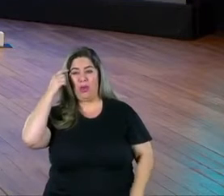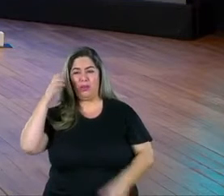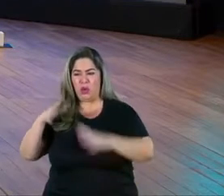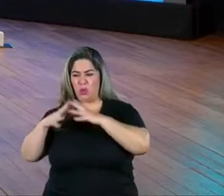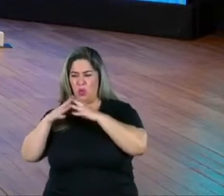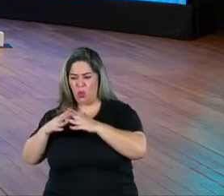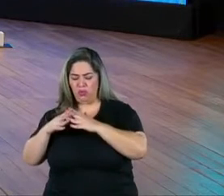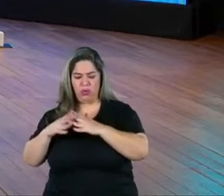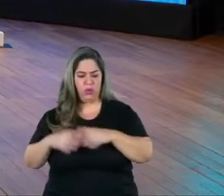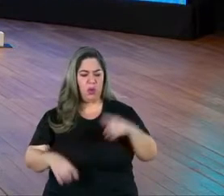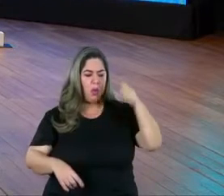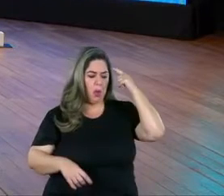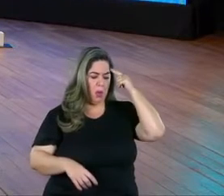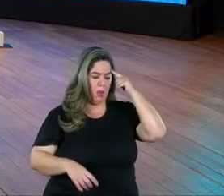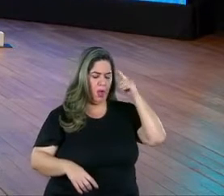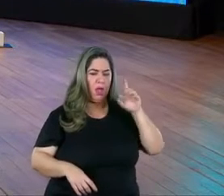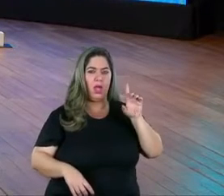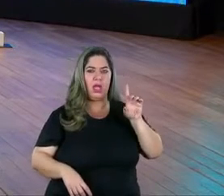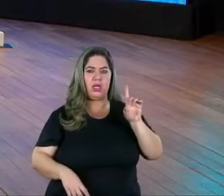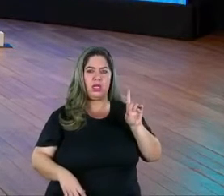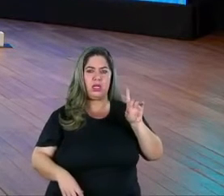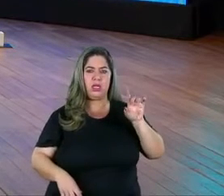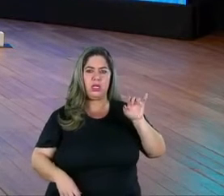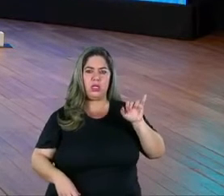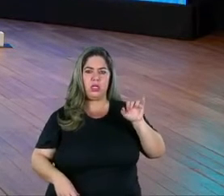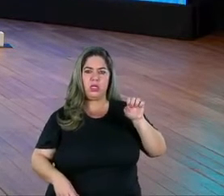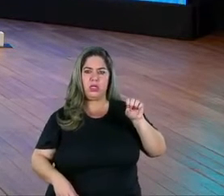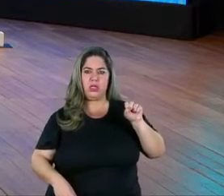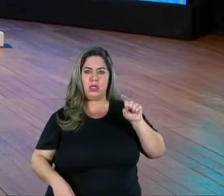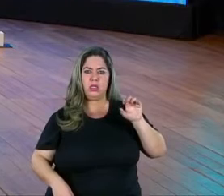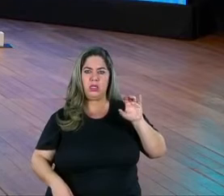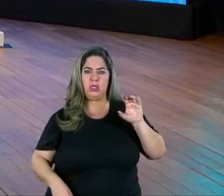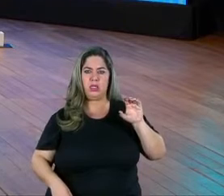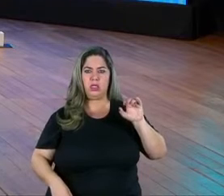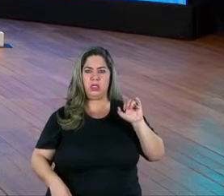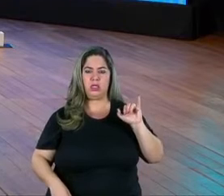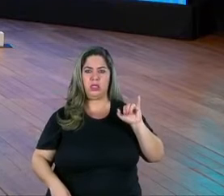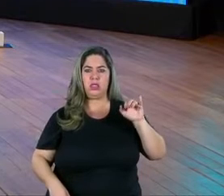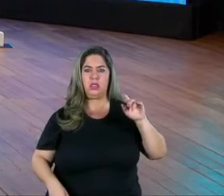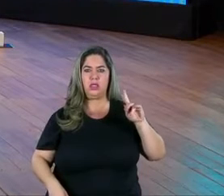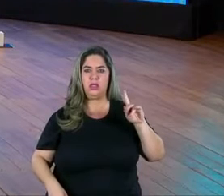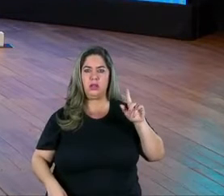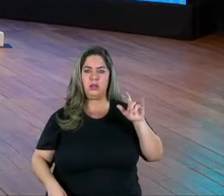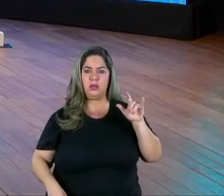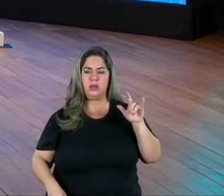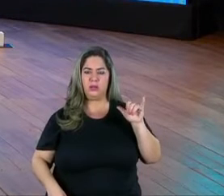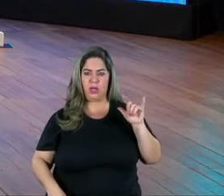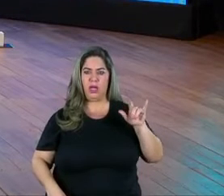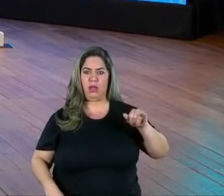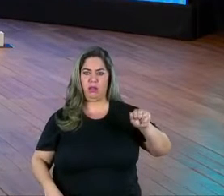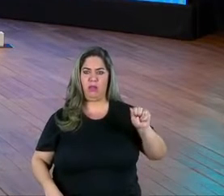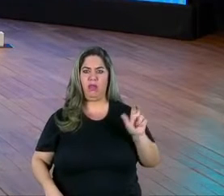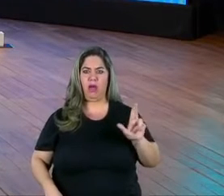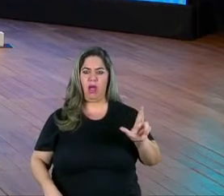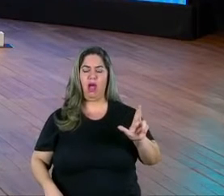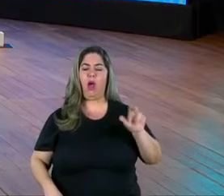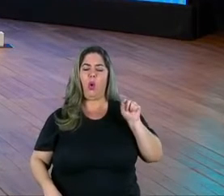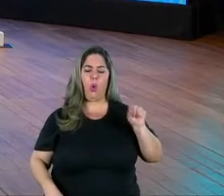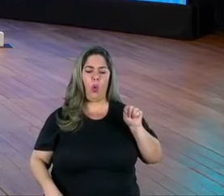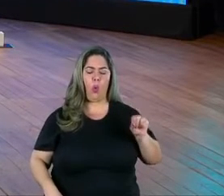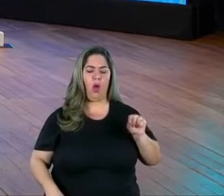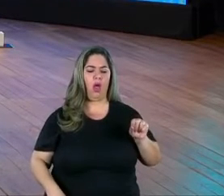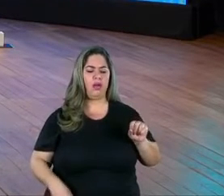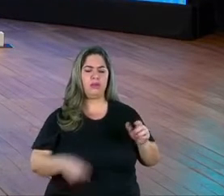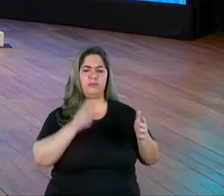áreas, ele é sedentário. Ele traz a marca das áreas, fechadas nelas mesmas, inertes, vigilantes a